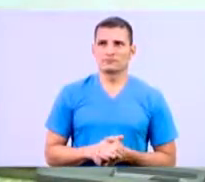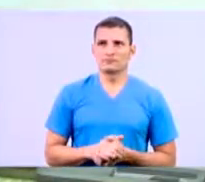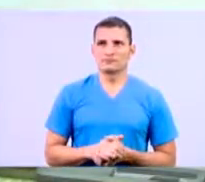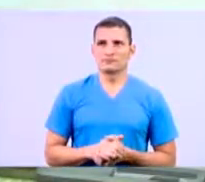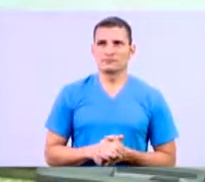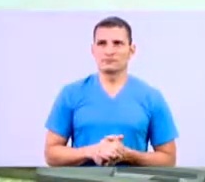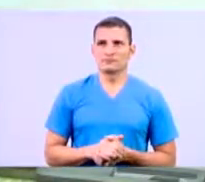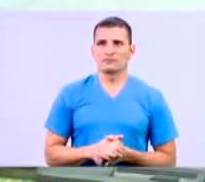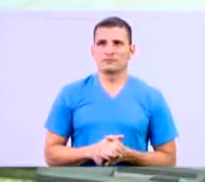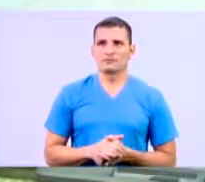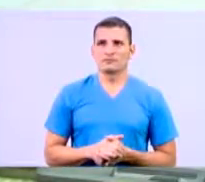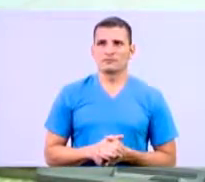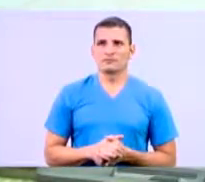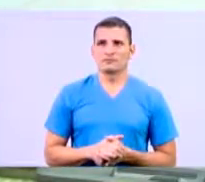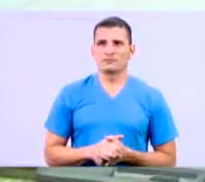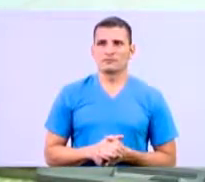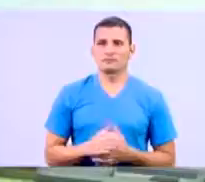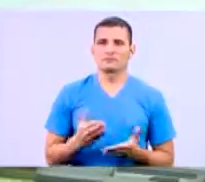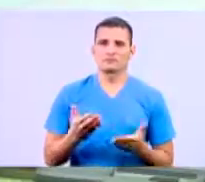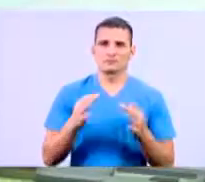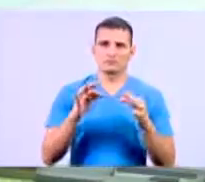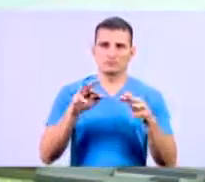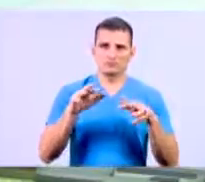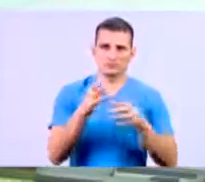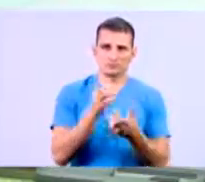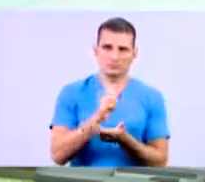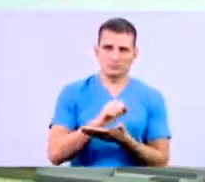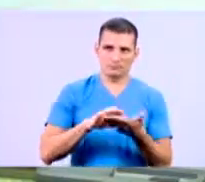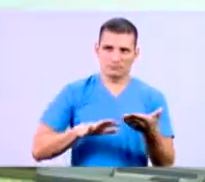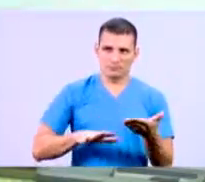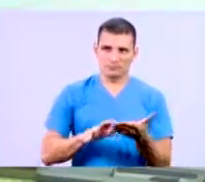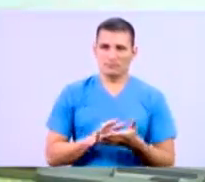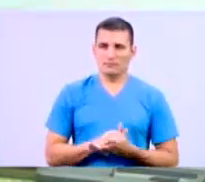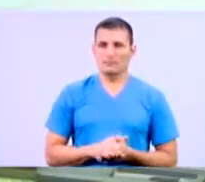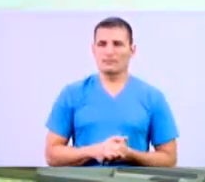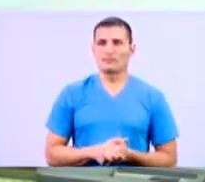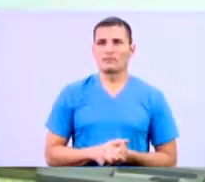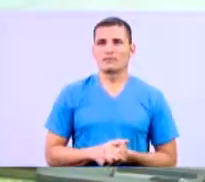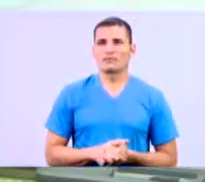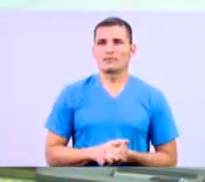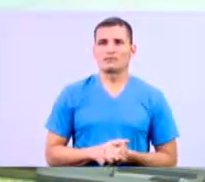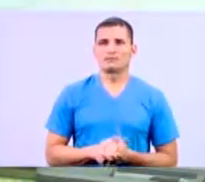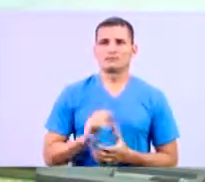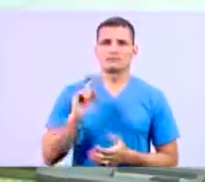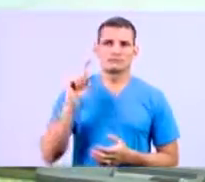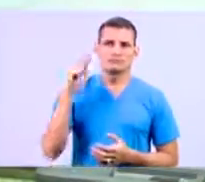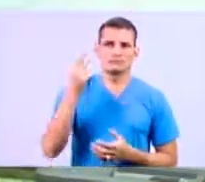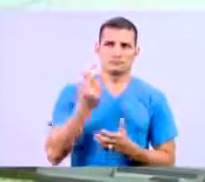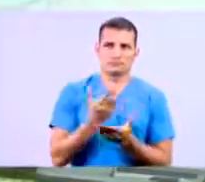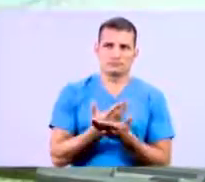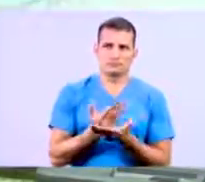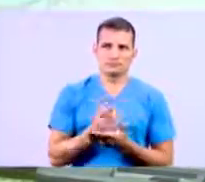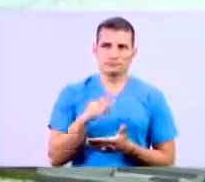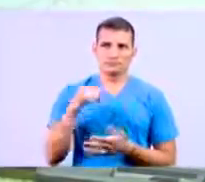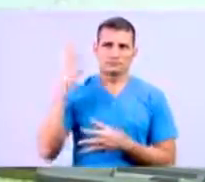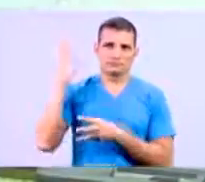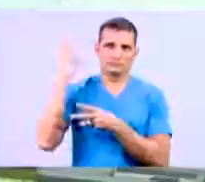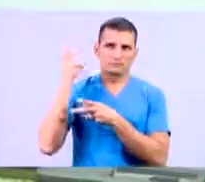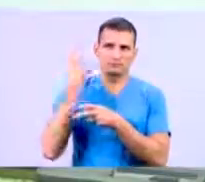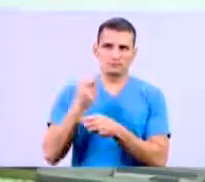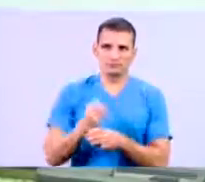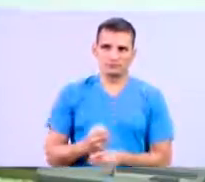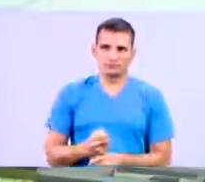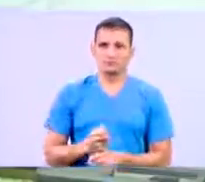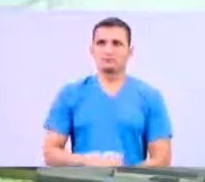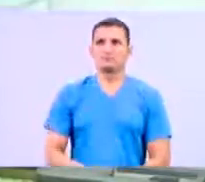finalizamos a nossa atividade de hoje. A nossa próxima aula vai ser uma revisão, então nós